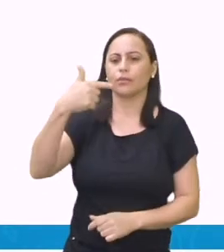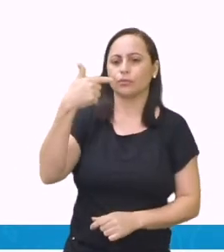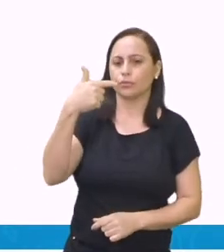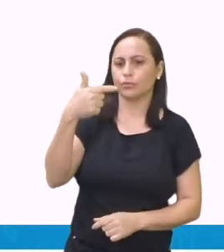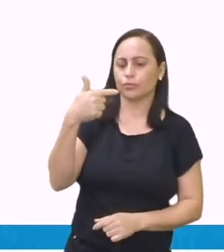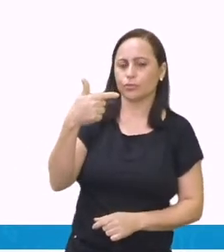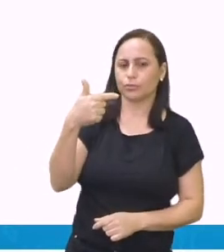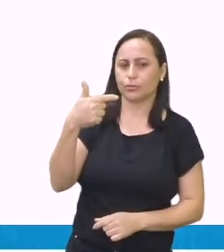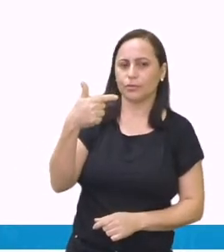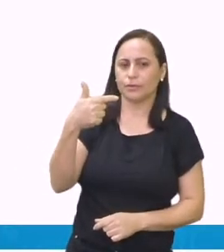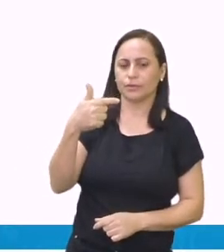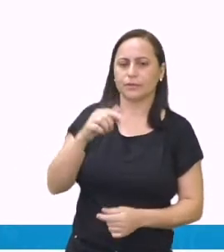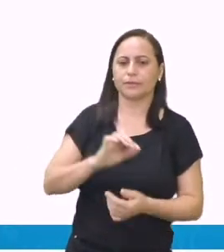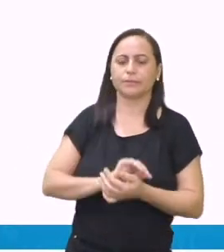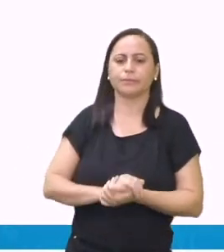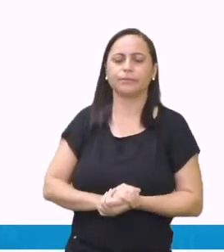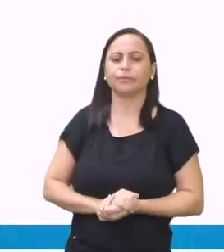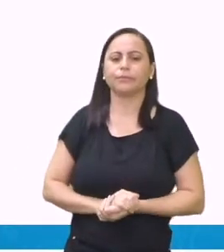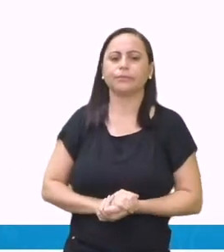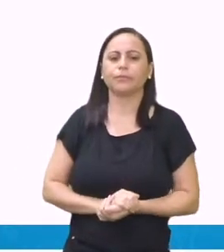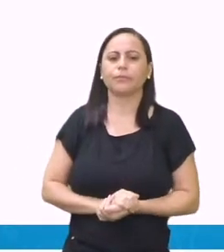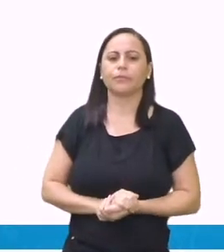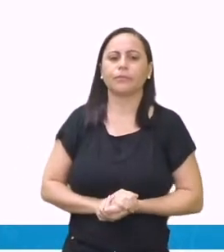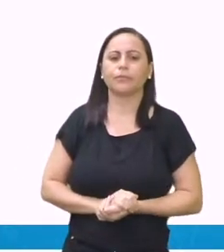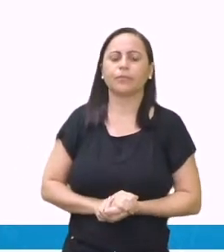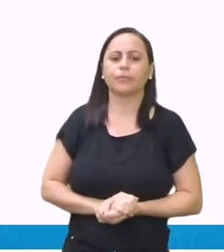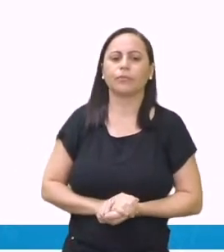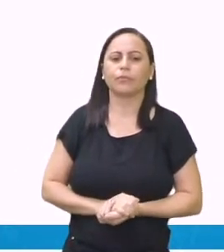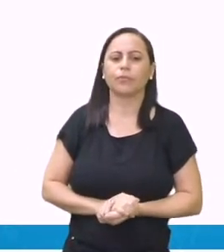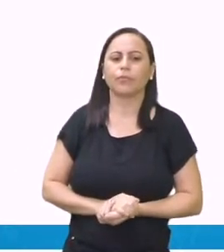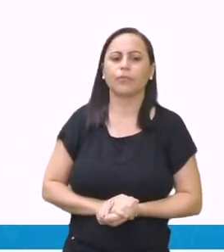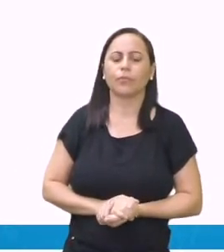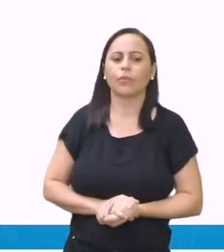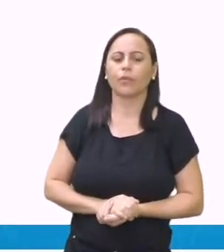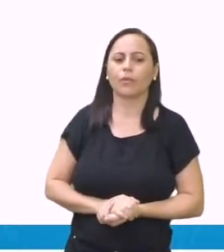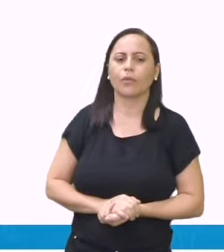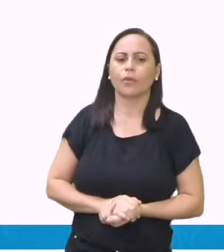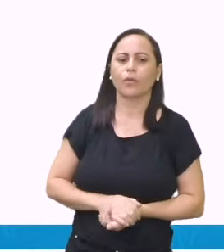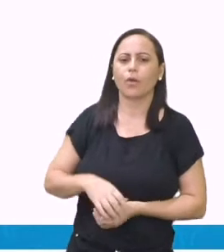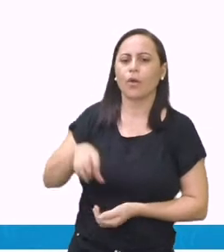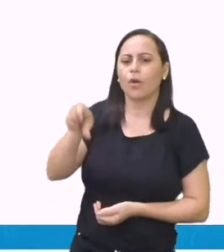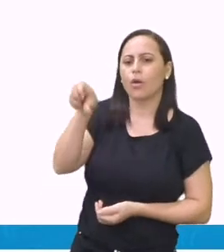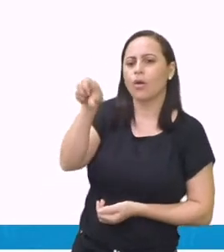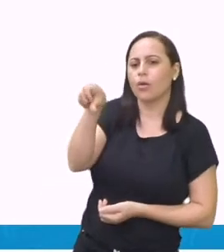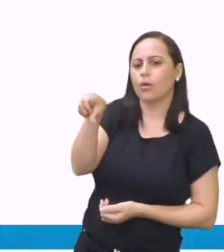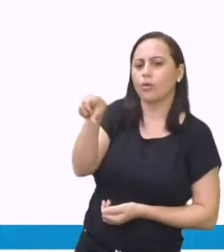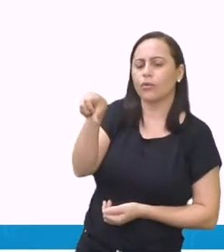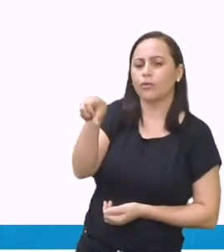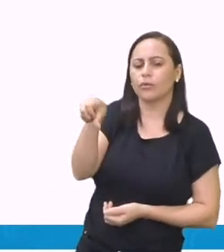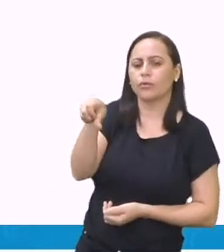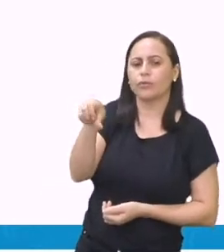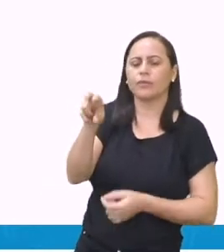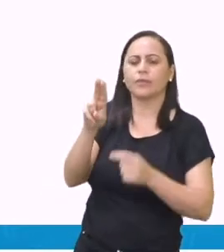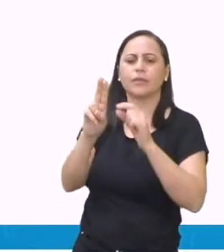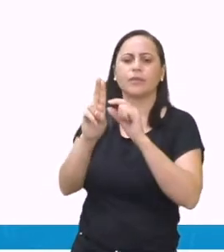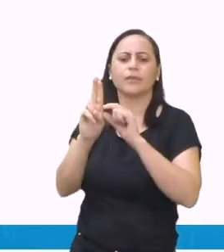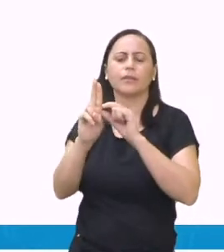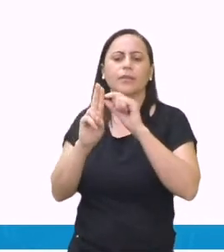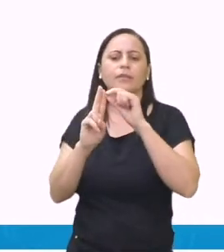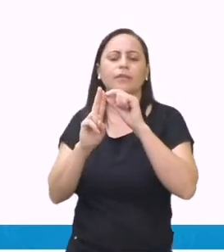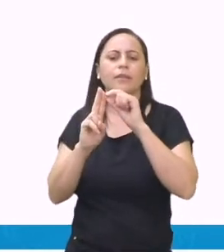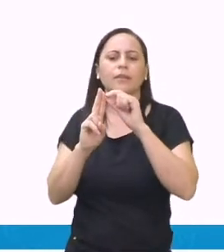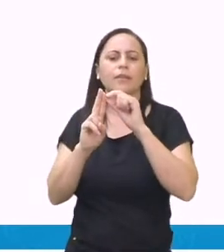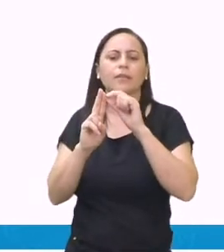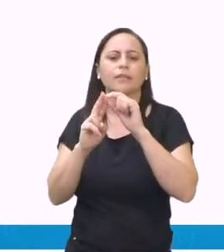2 unidades. 9 dezenas. Ah, professora, eu já aprendi aqui que 9 dezenas